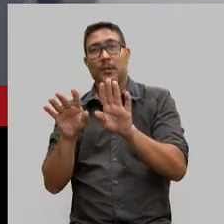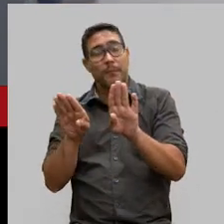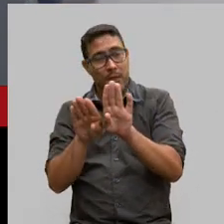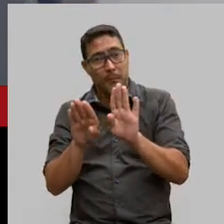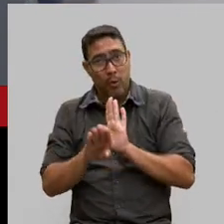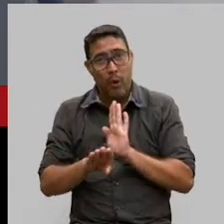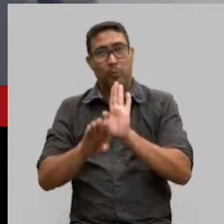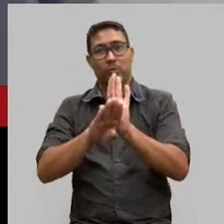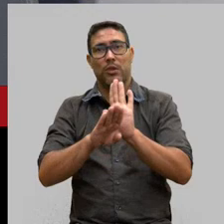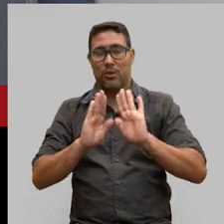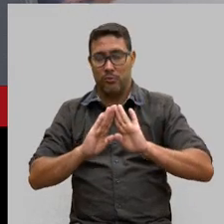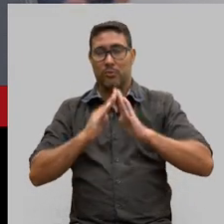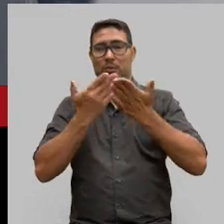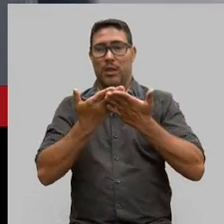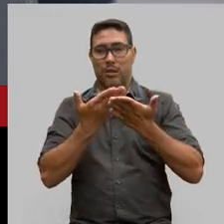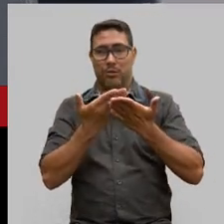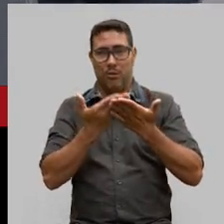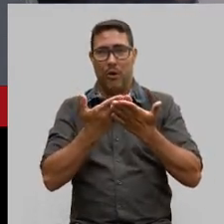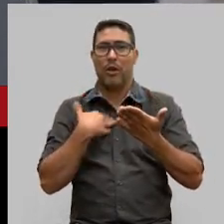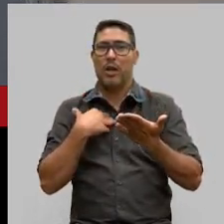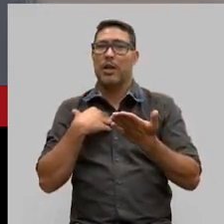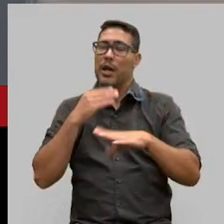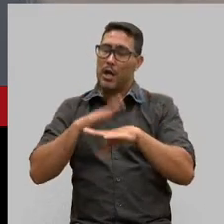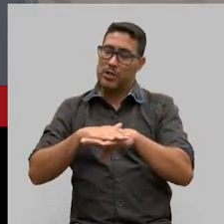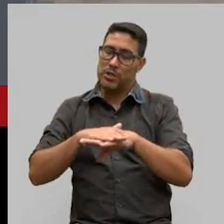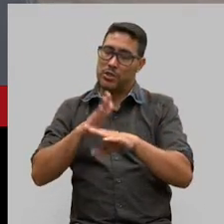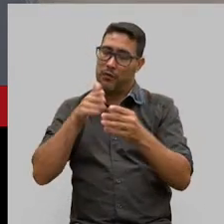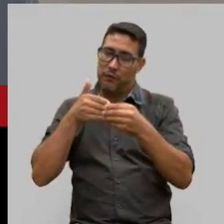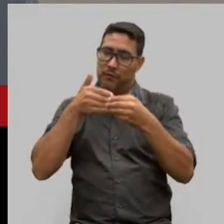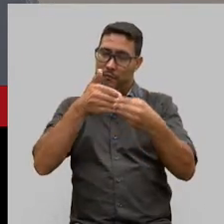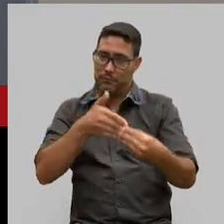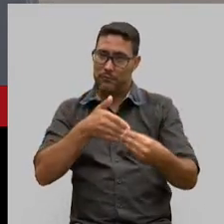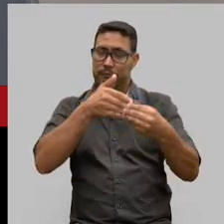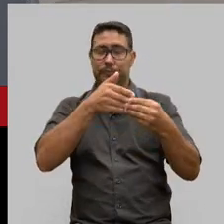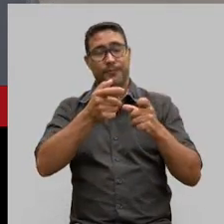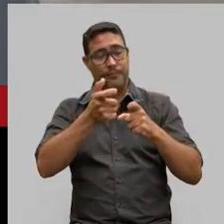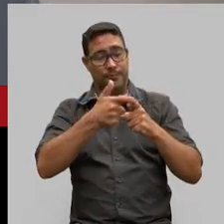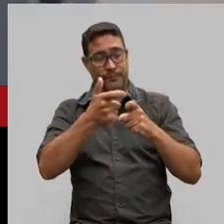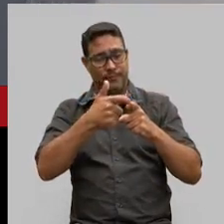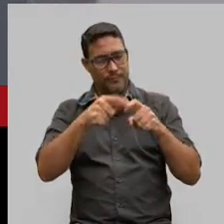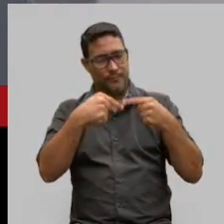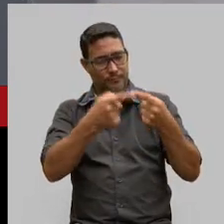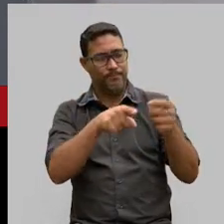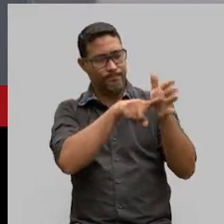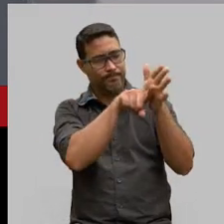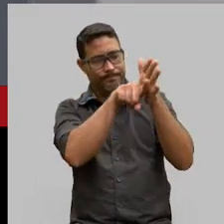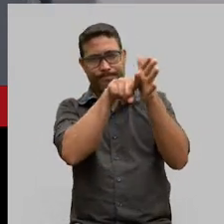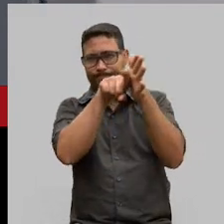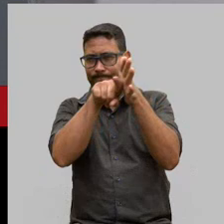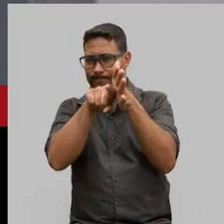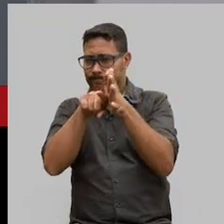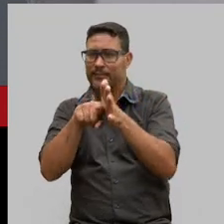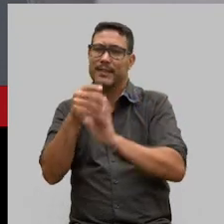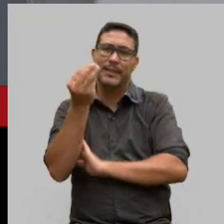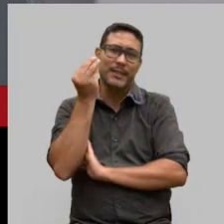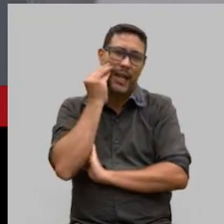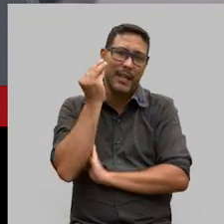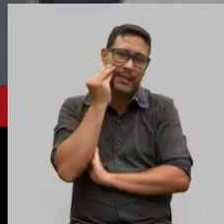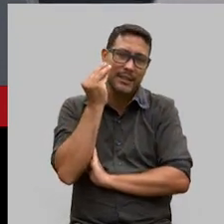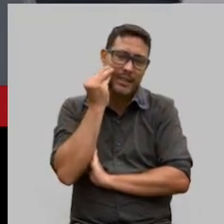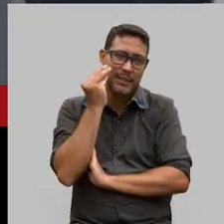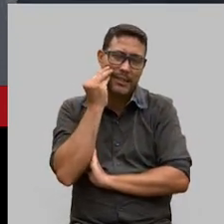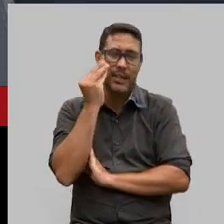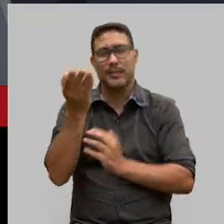escola a gente foi encaminhado pra assistência médica E aí nós conseguimos depois de uma série de exames de testes né de